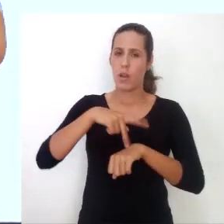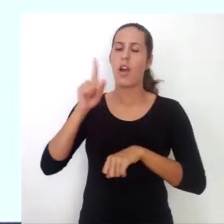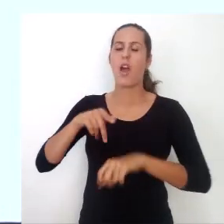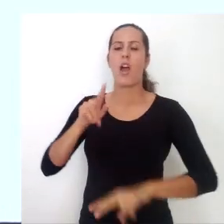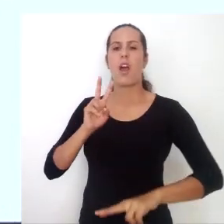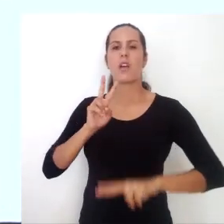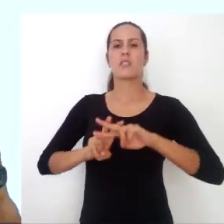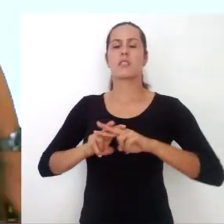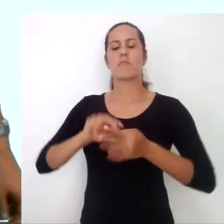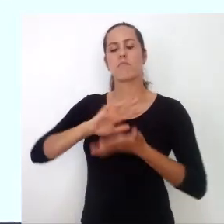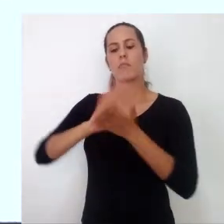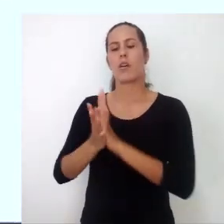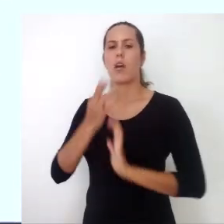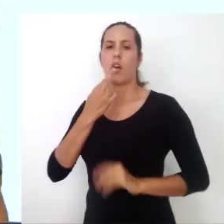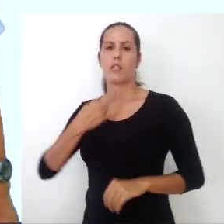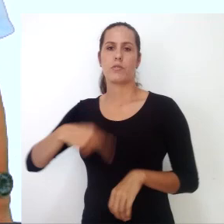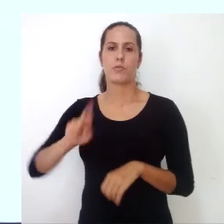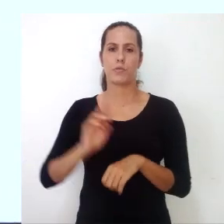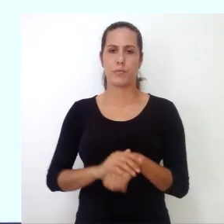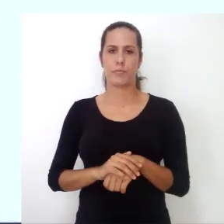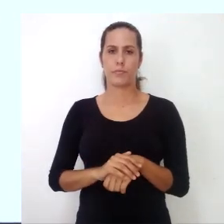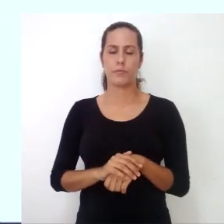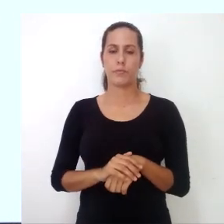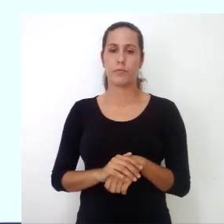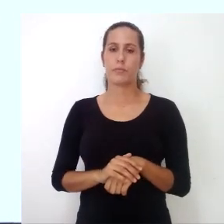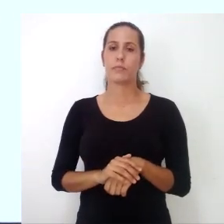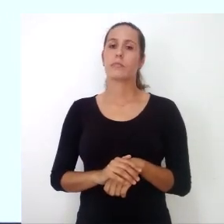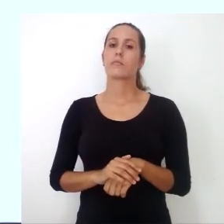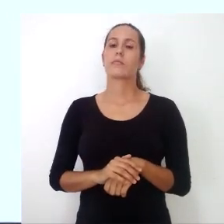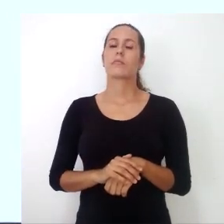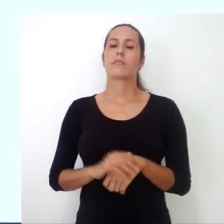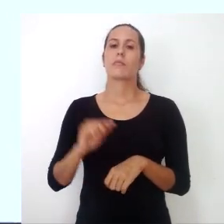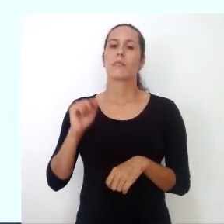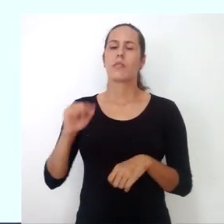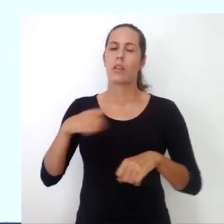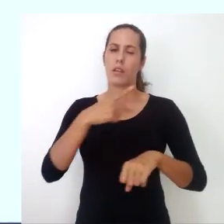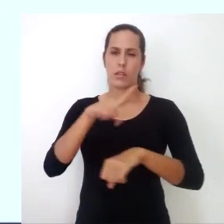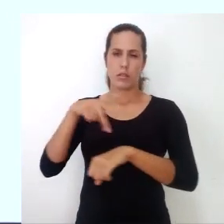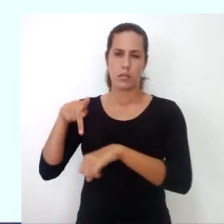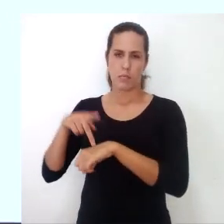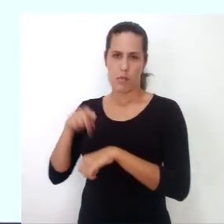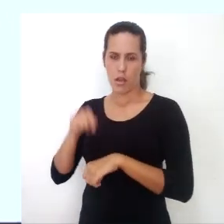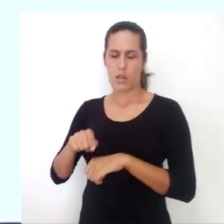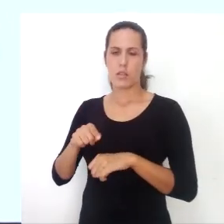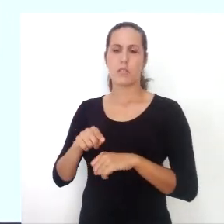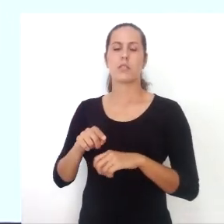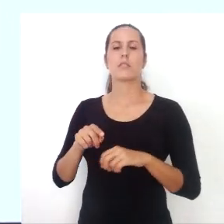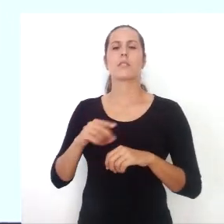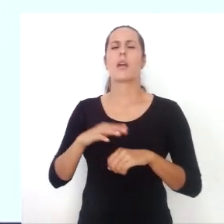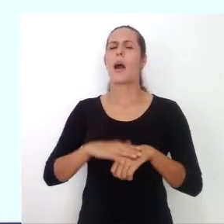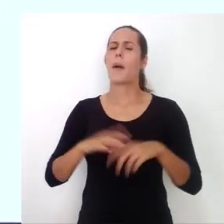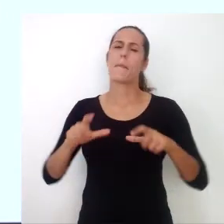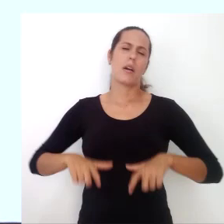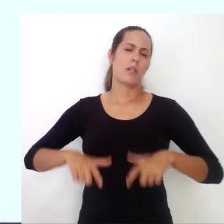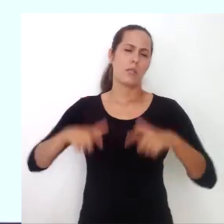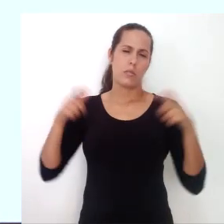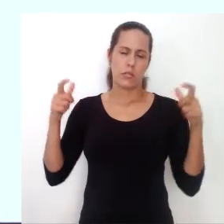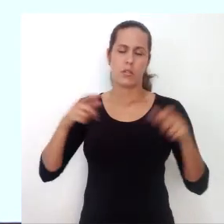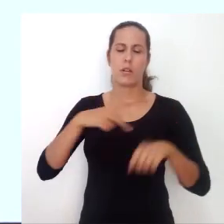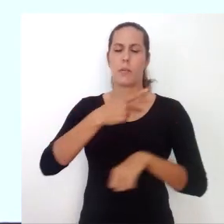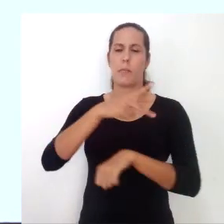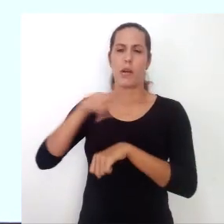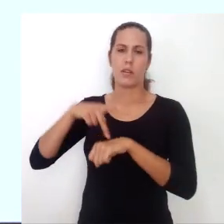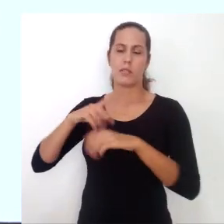a intolerância religiosa. Então esses países, certo? Democráticos, muitos